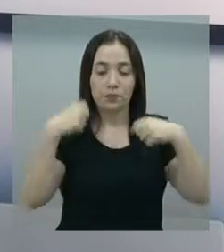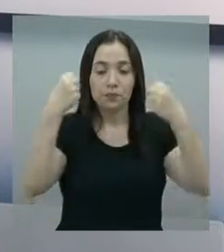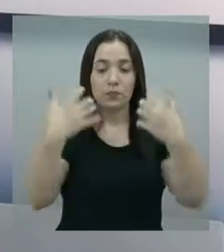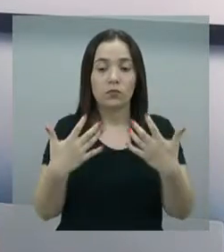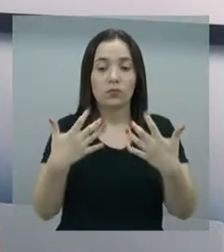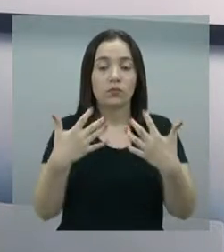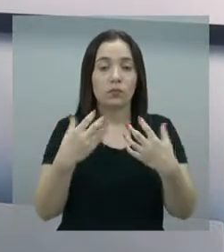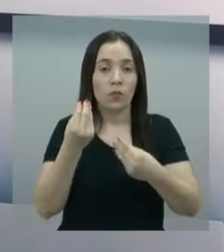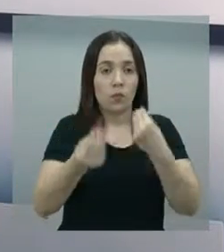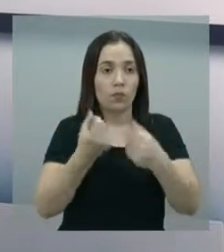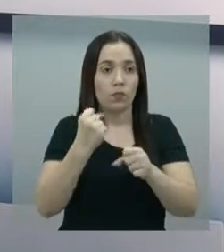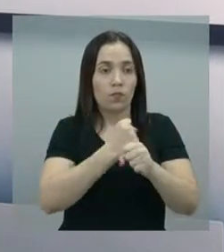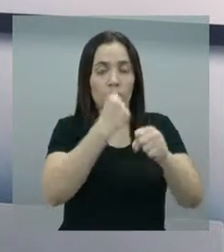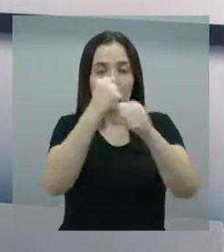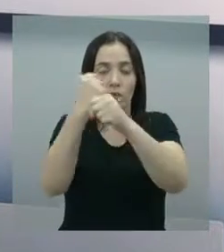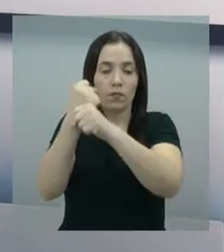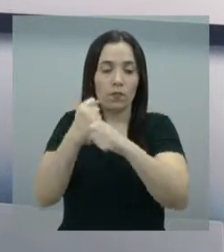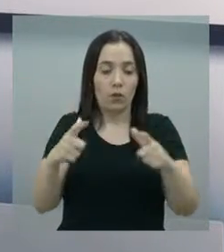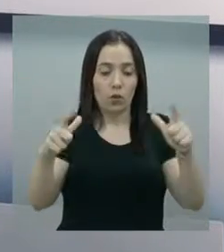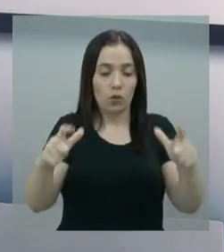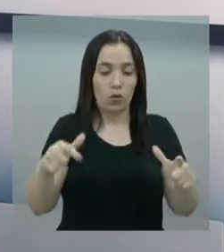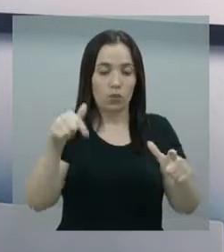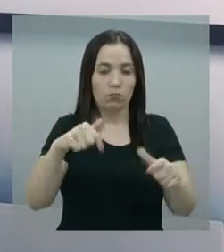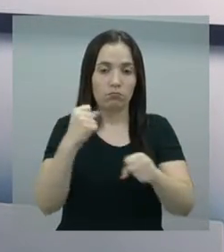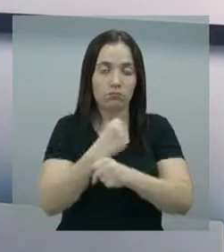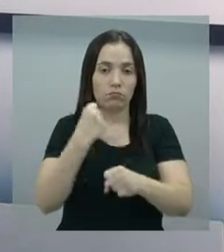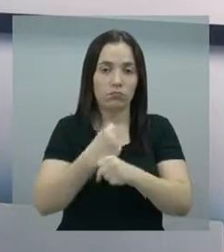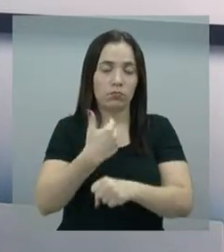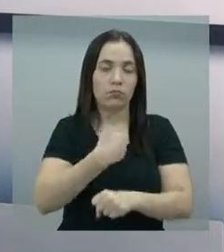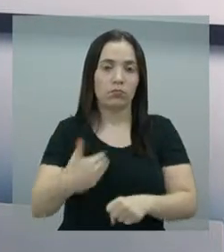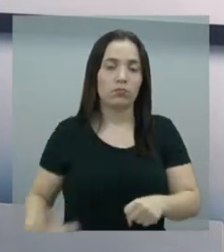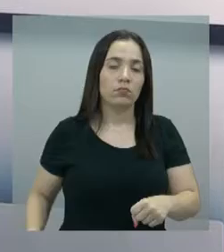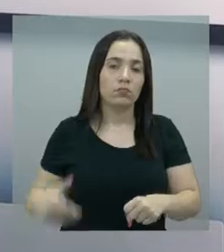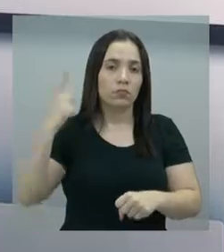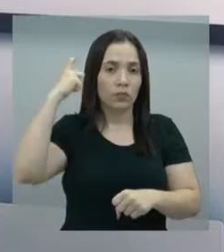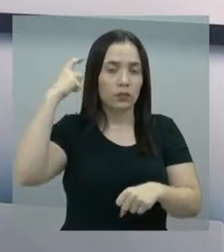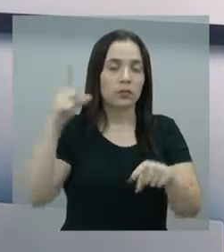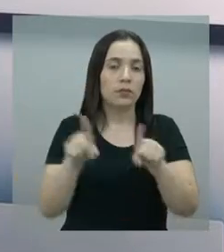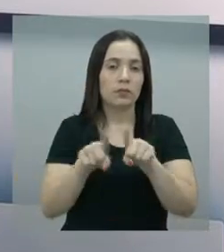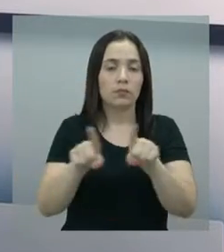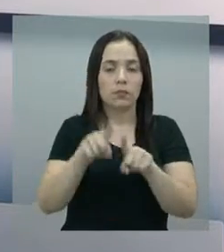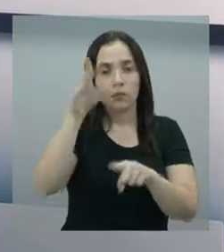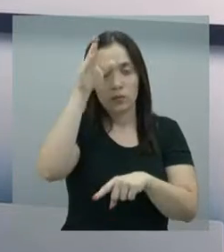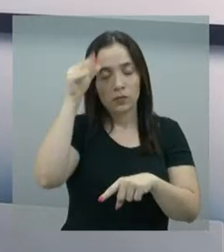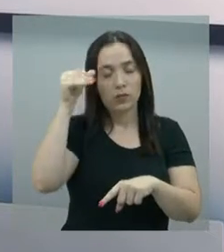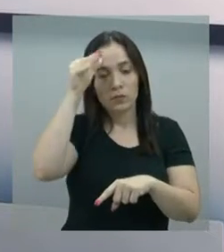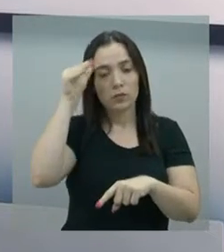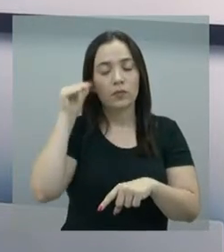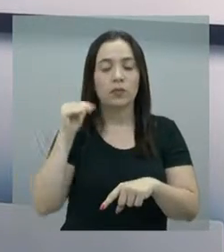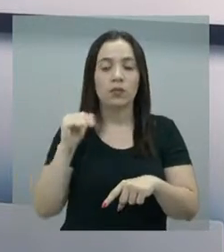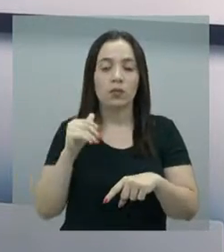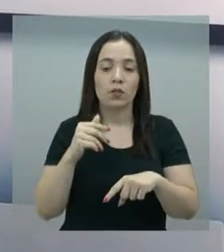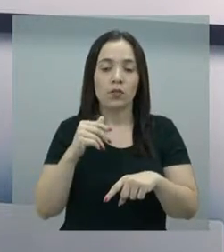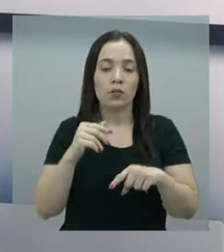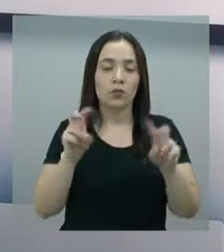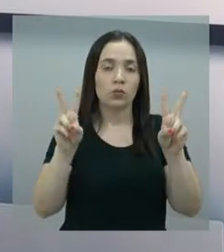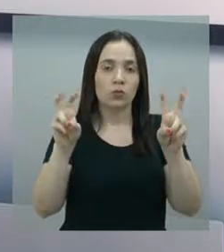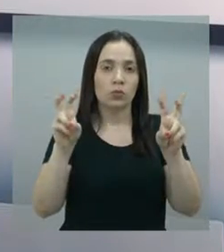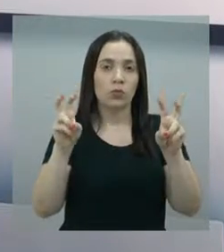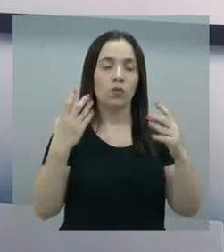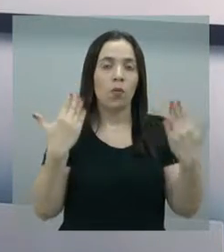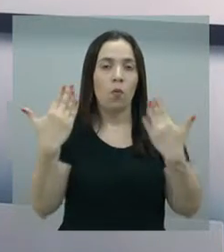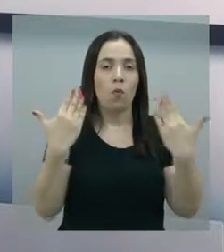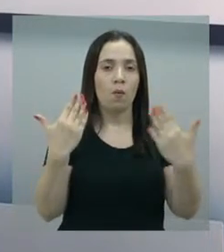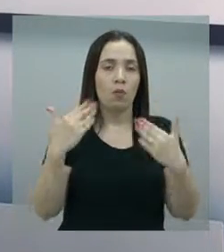física dessas escolas construídas pelo governador Cid Gomes e pelo governador Camilo, não deixa nada a desejar a nenhuma